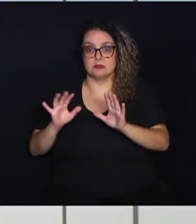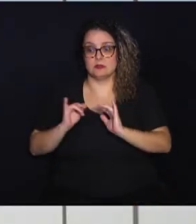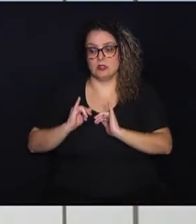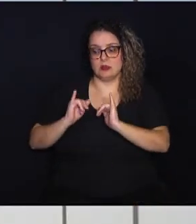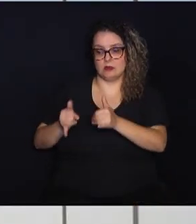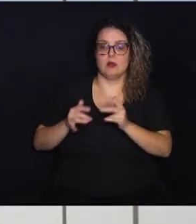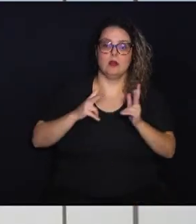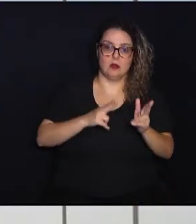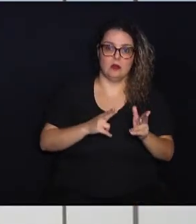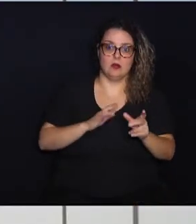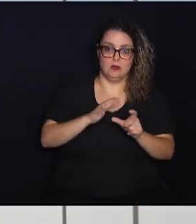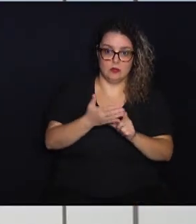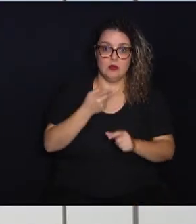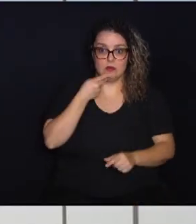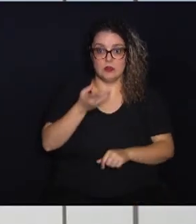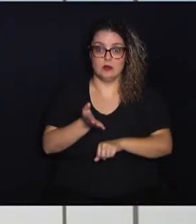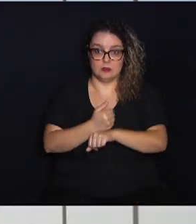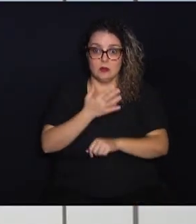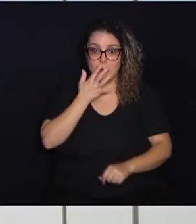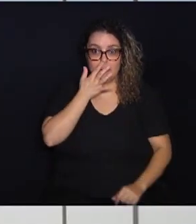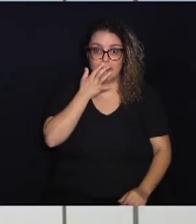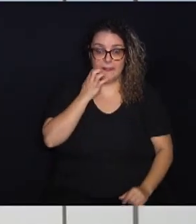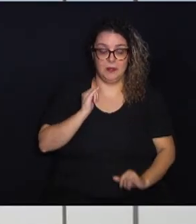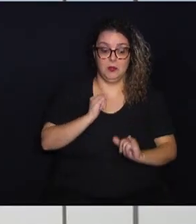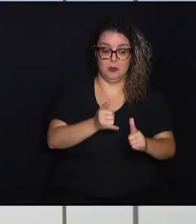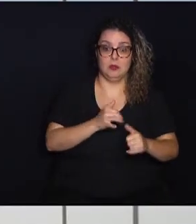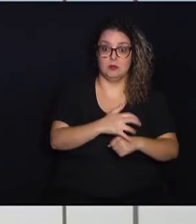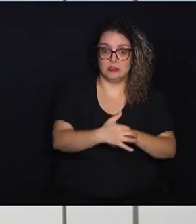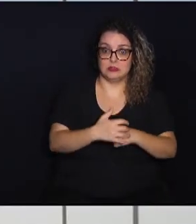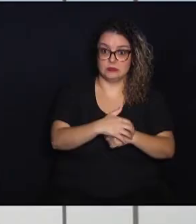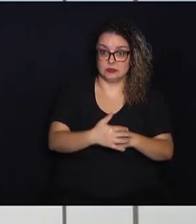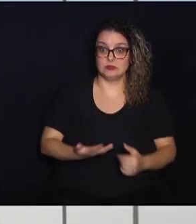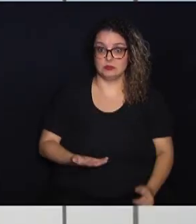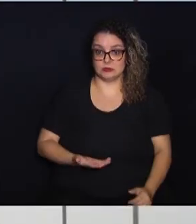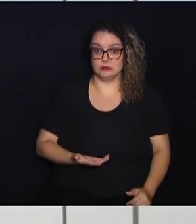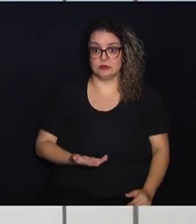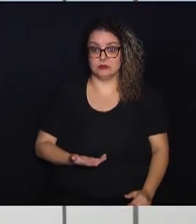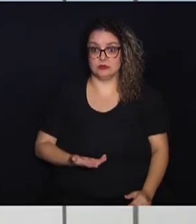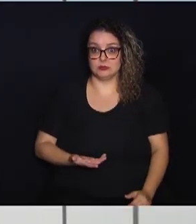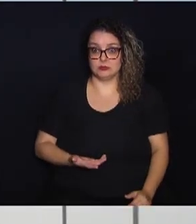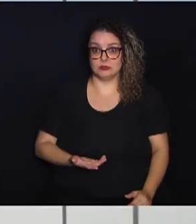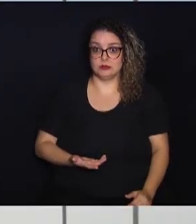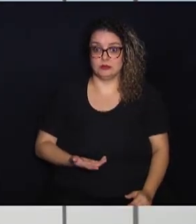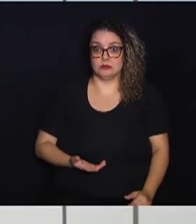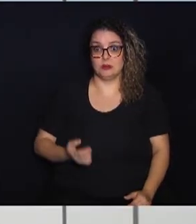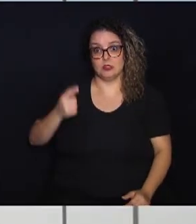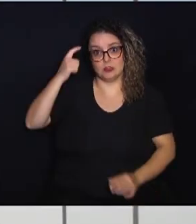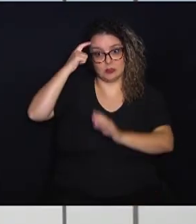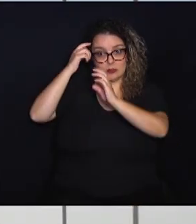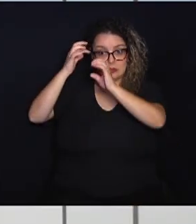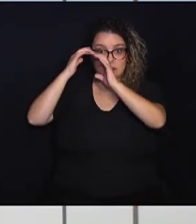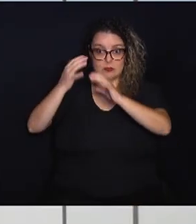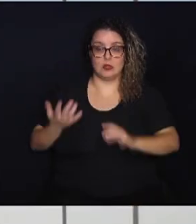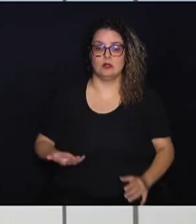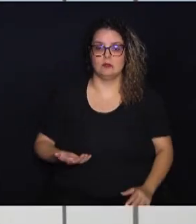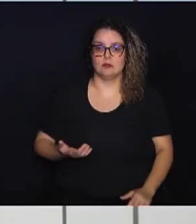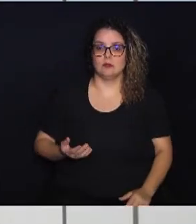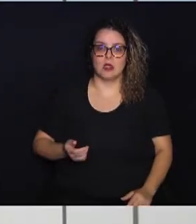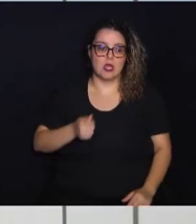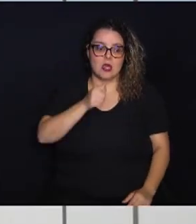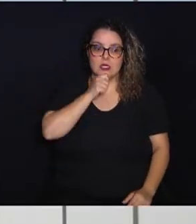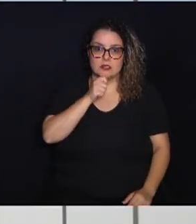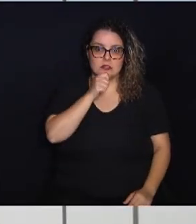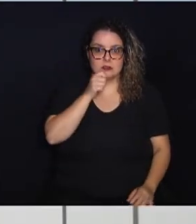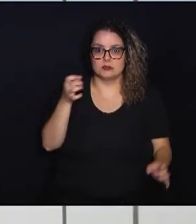abandonados, de acordo com como a gente falou anteriormente, Sim. no tal do abandono digital, Perfeito. sendo que o cérebro, a mente ainda não está pronta,